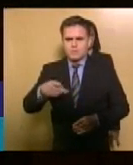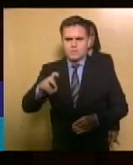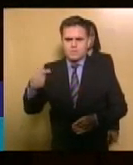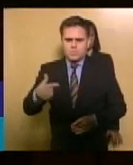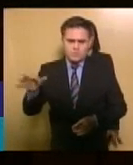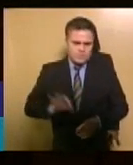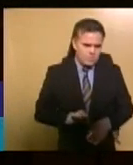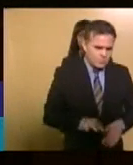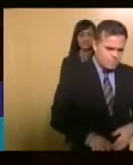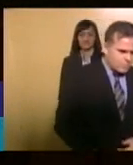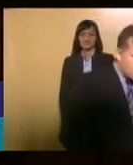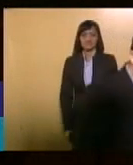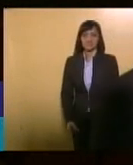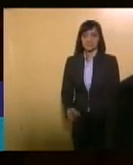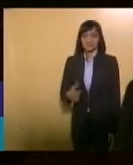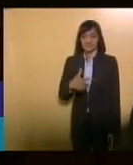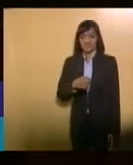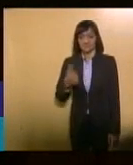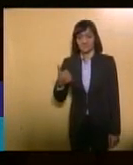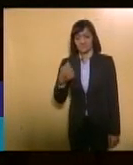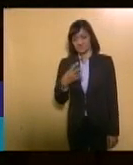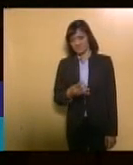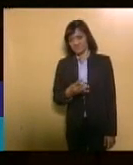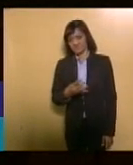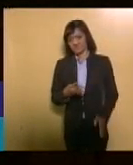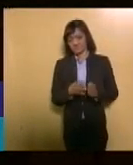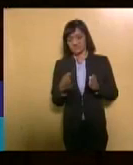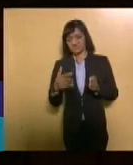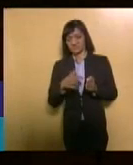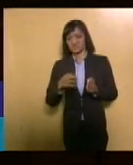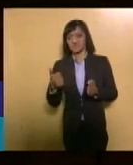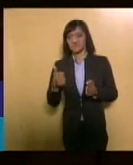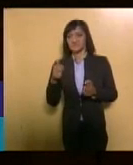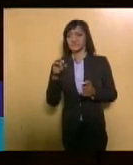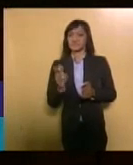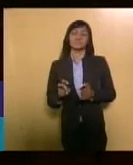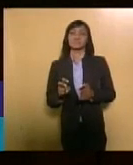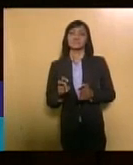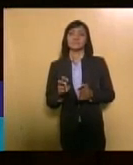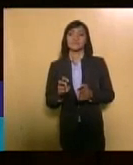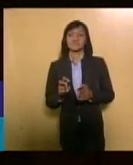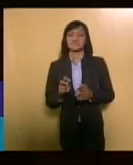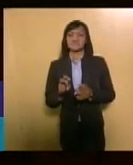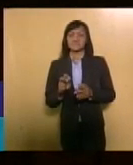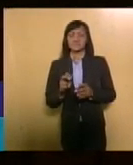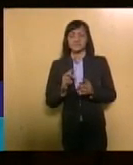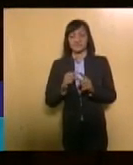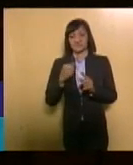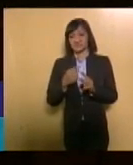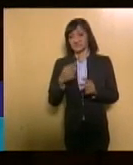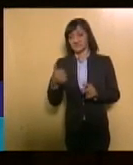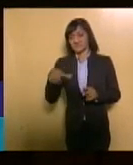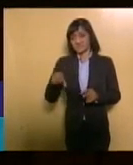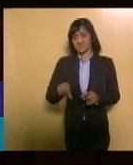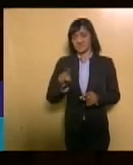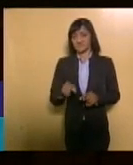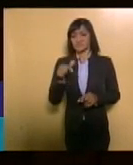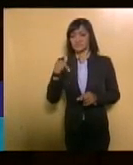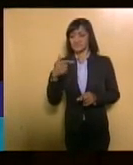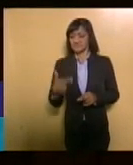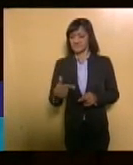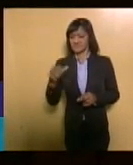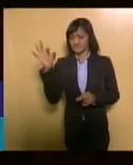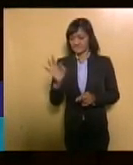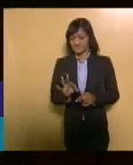13,52 e de 2014 para 2015 nós aumentamos em 19,72